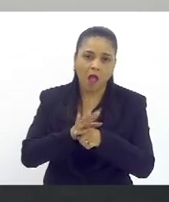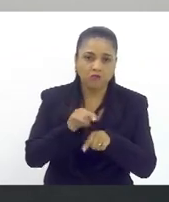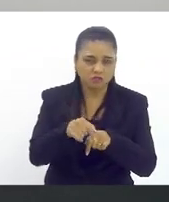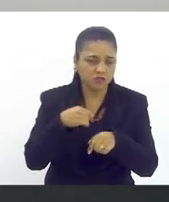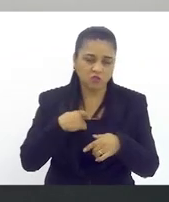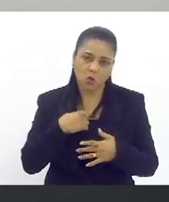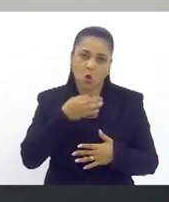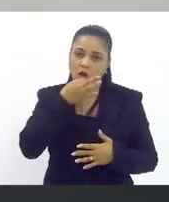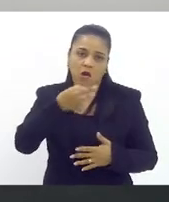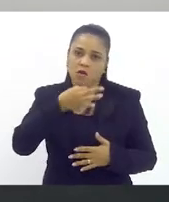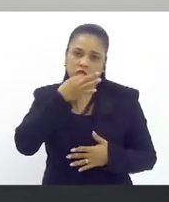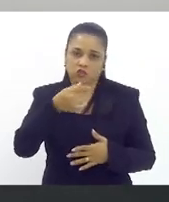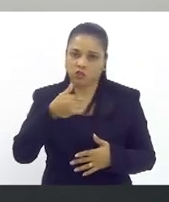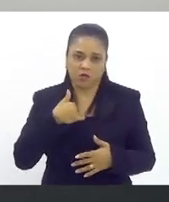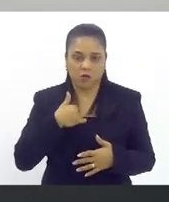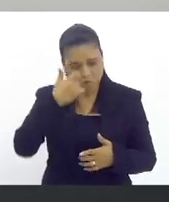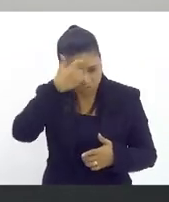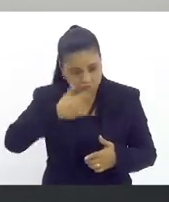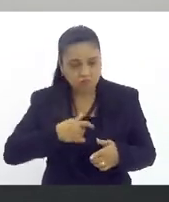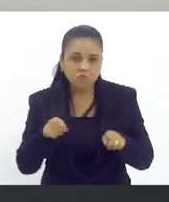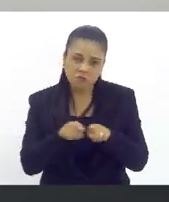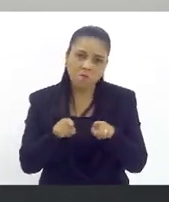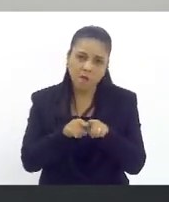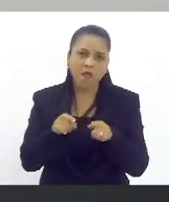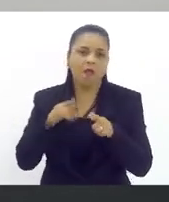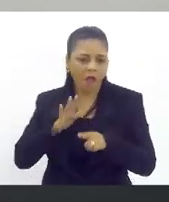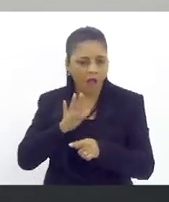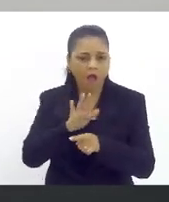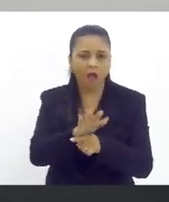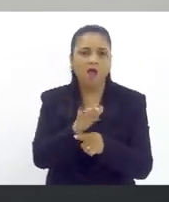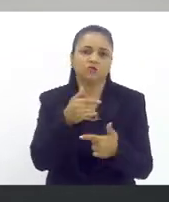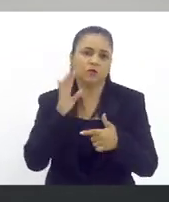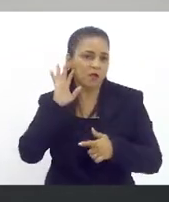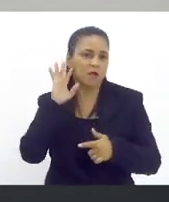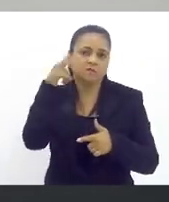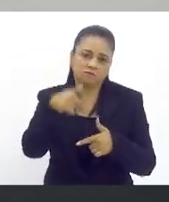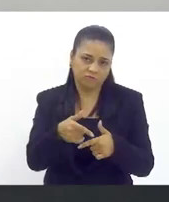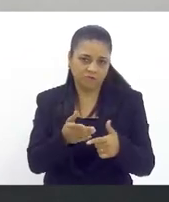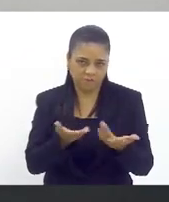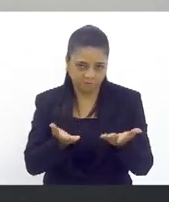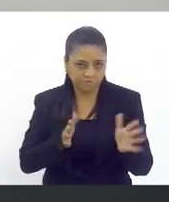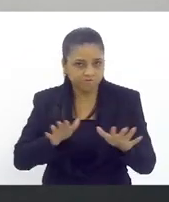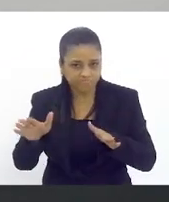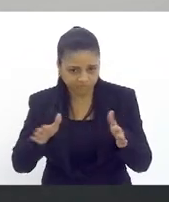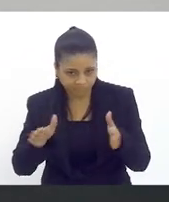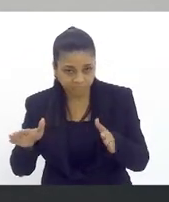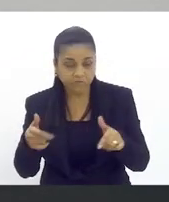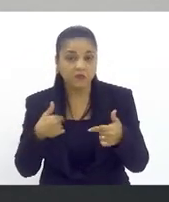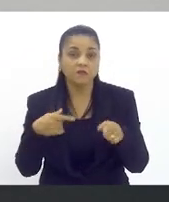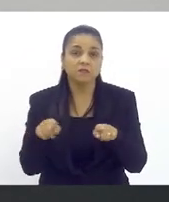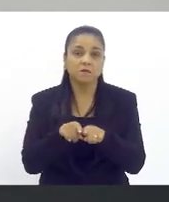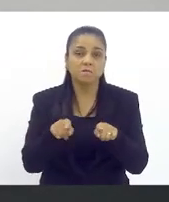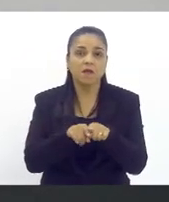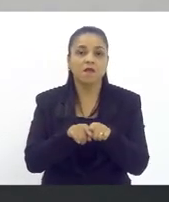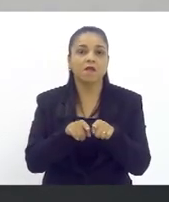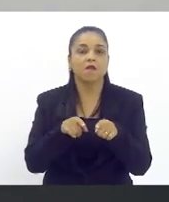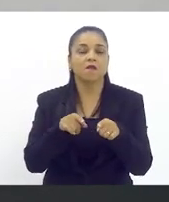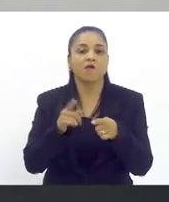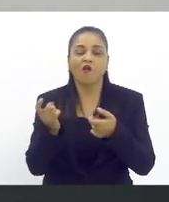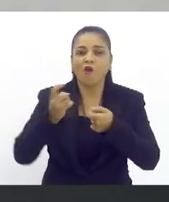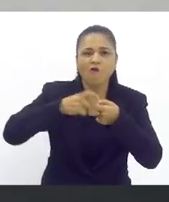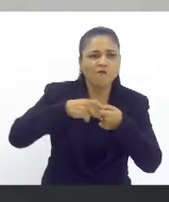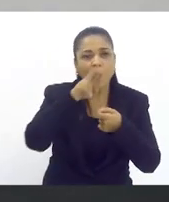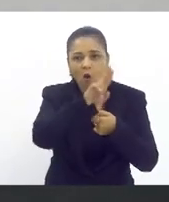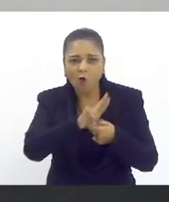de só criticais também se coloca como parte do problema a gente tem que ajudar a viabilizar fazer um convênio com alguma universidade